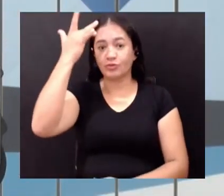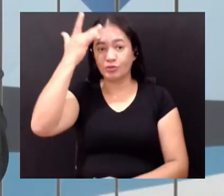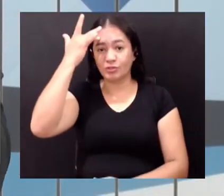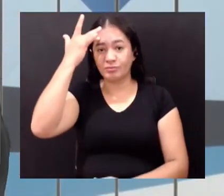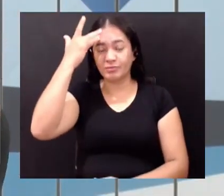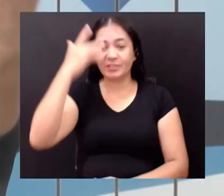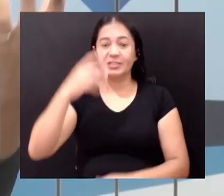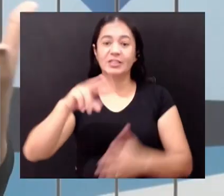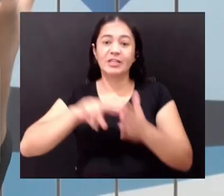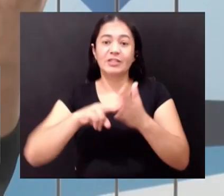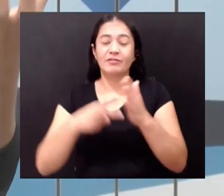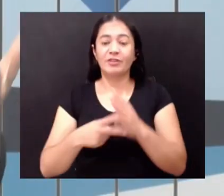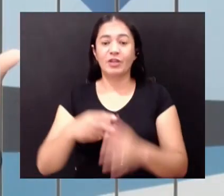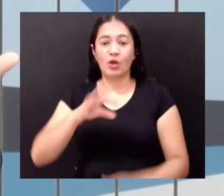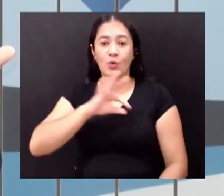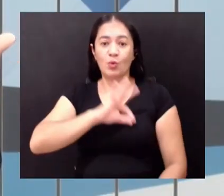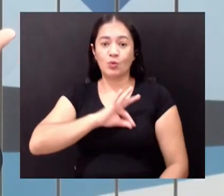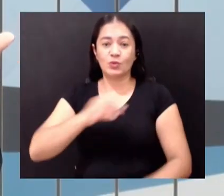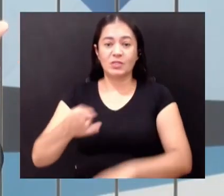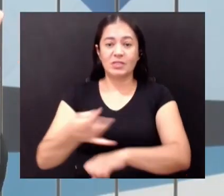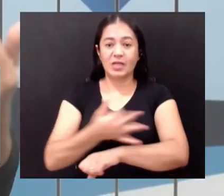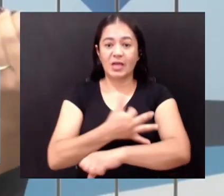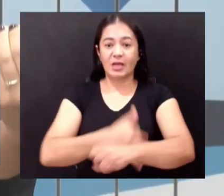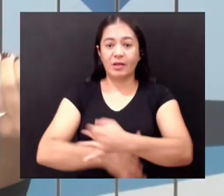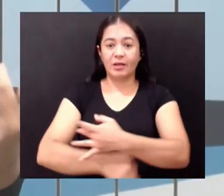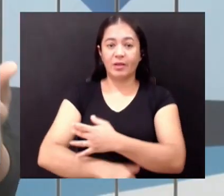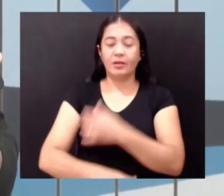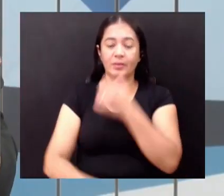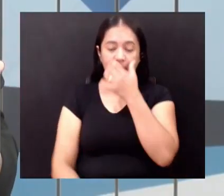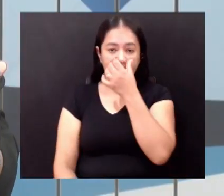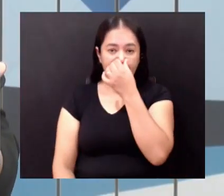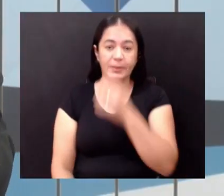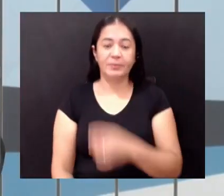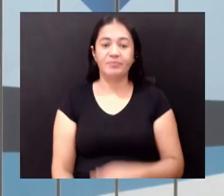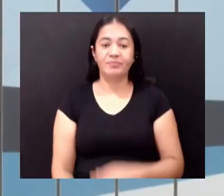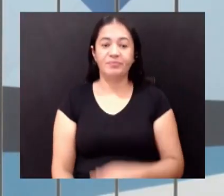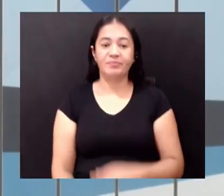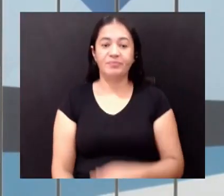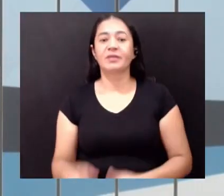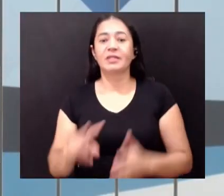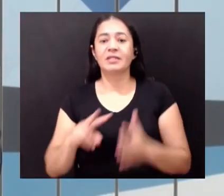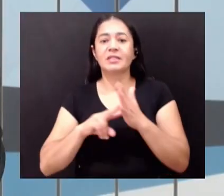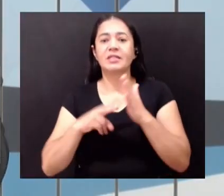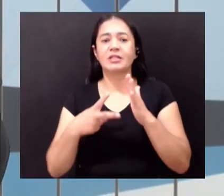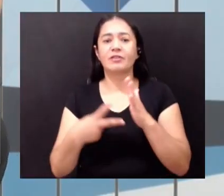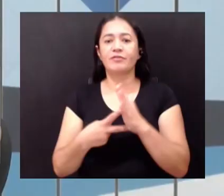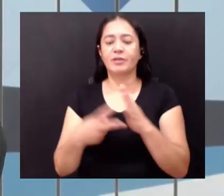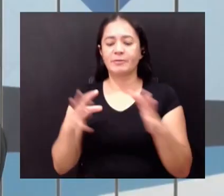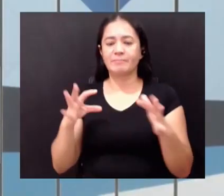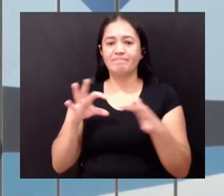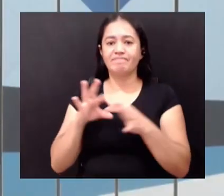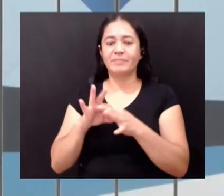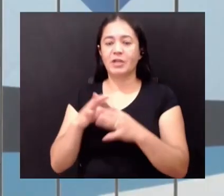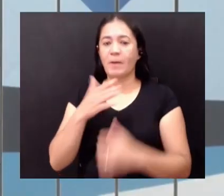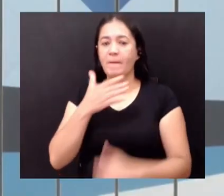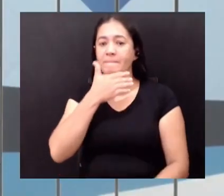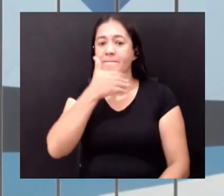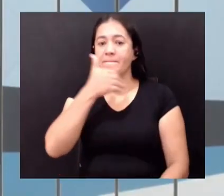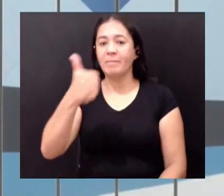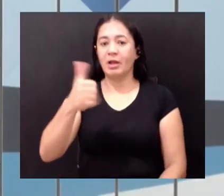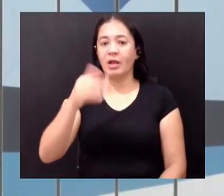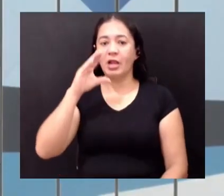As empresas conseguirem olhar para isso como um recurso, de fato, tem um vínculo maior, né? As pessoas conseguem ficar por mais